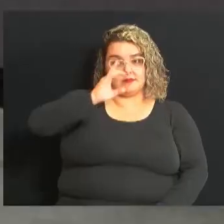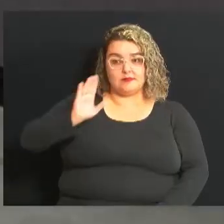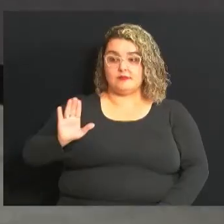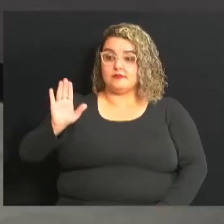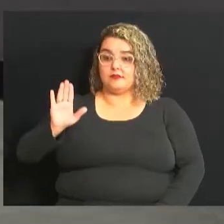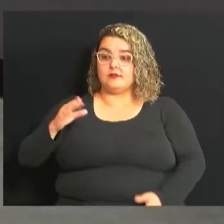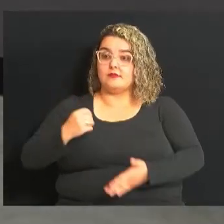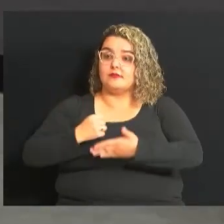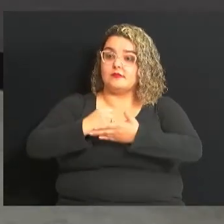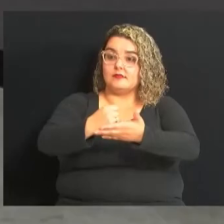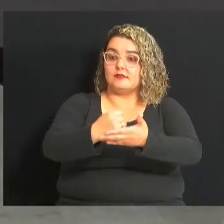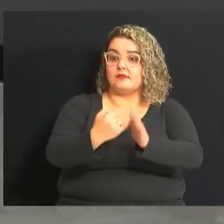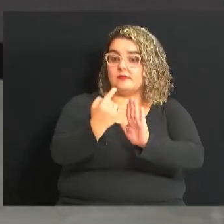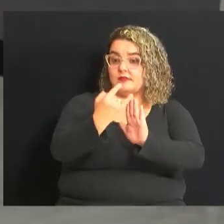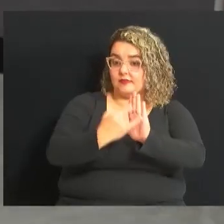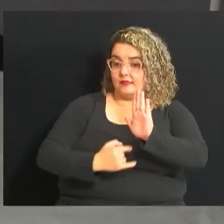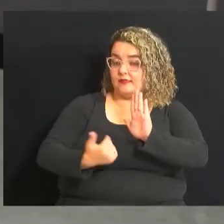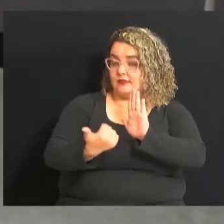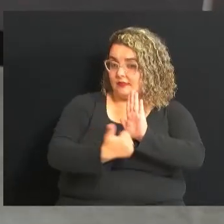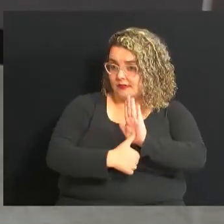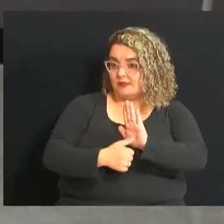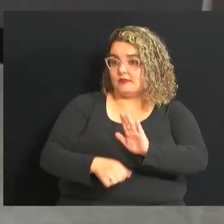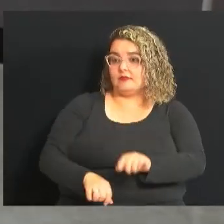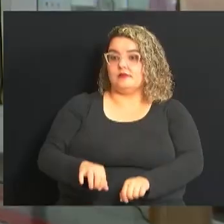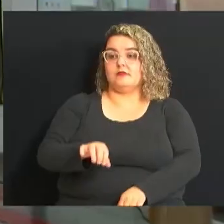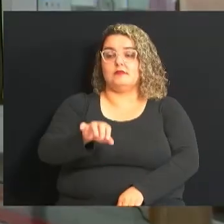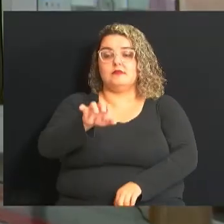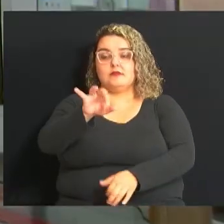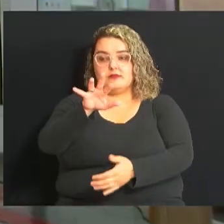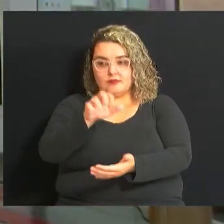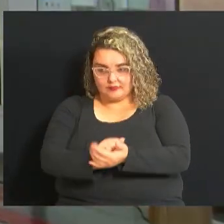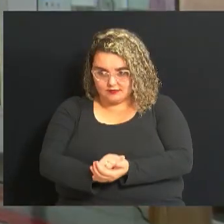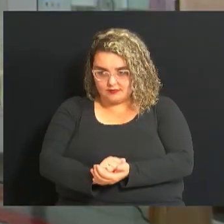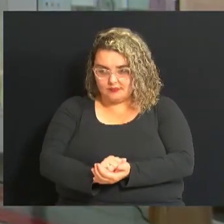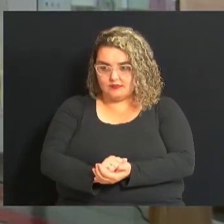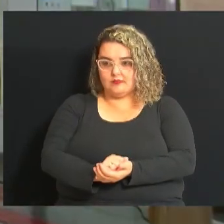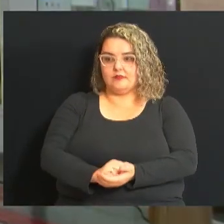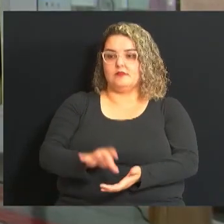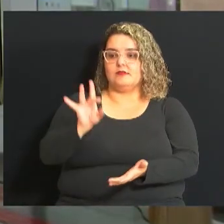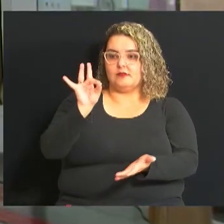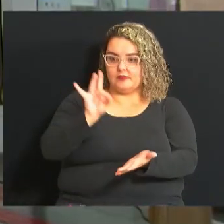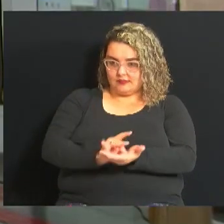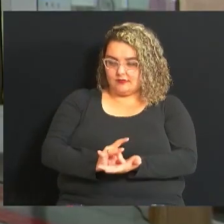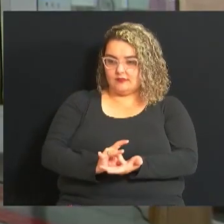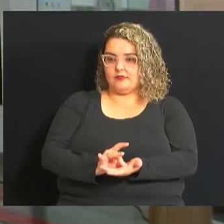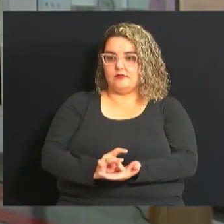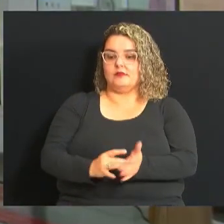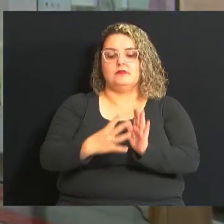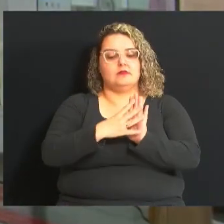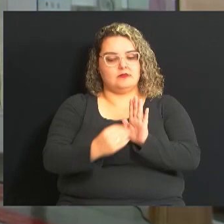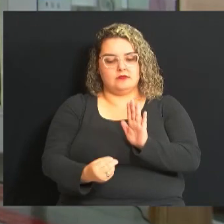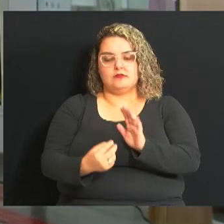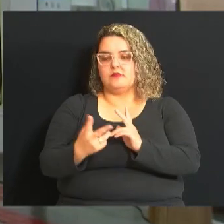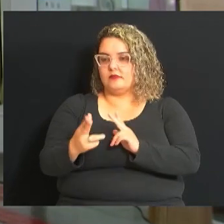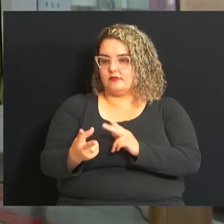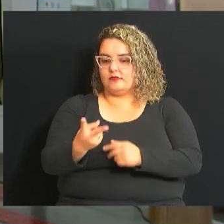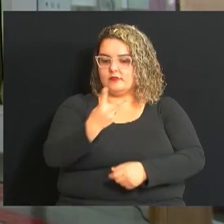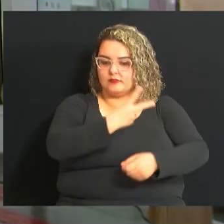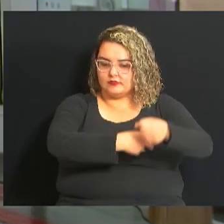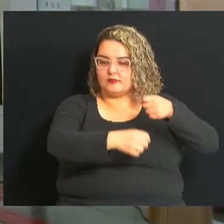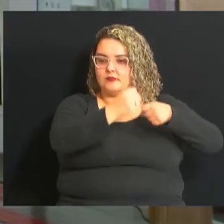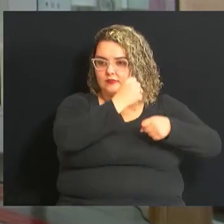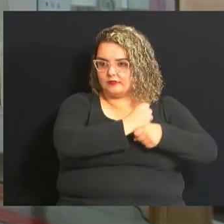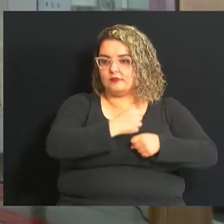o documento indicado na inscrição, original. A prova tem o mesmo modelo dos últimos 2 anos, são